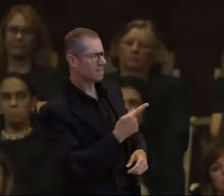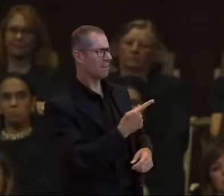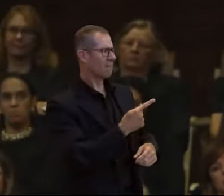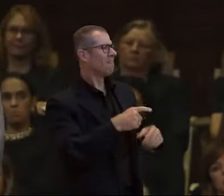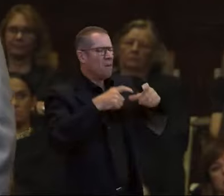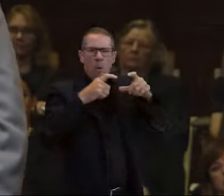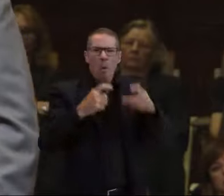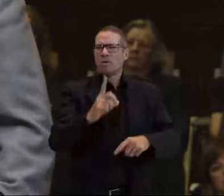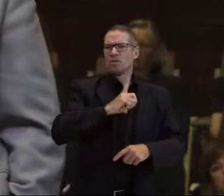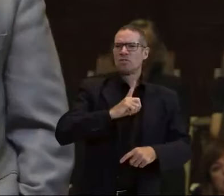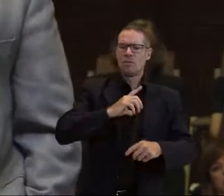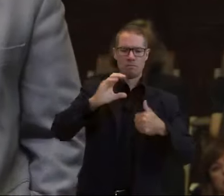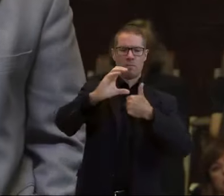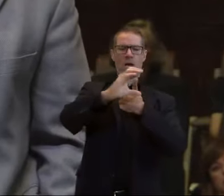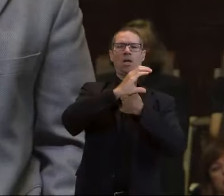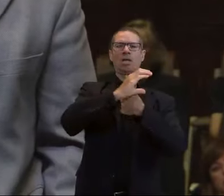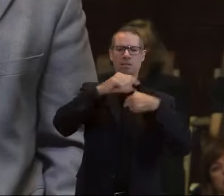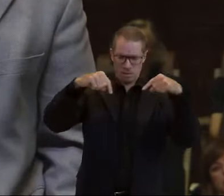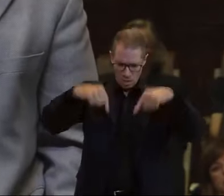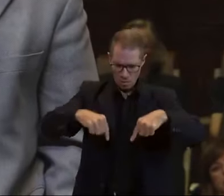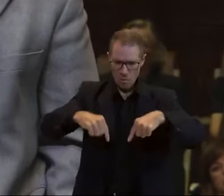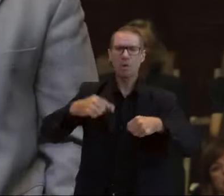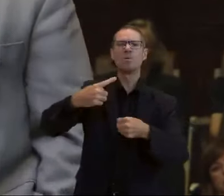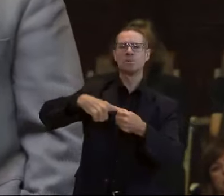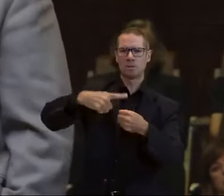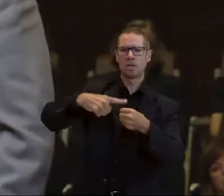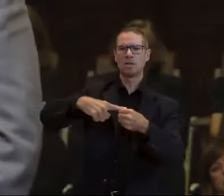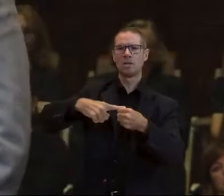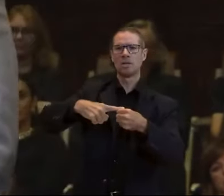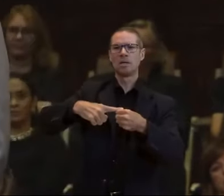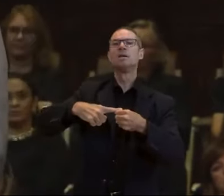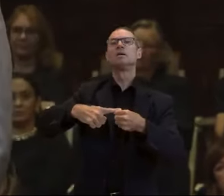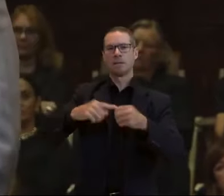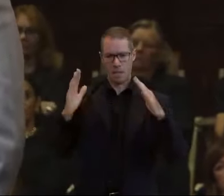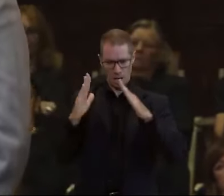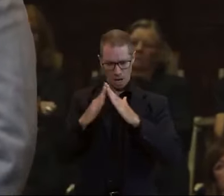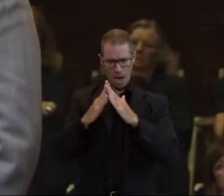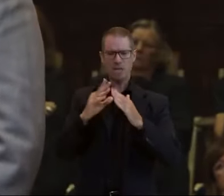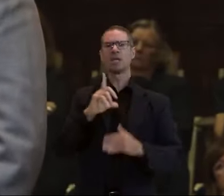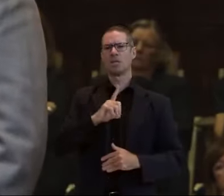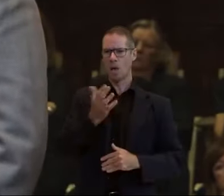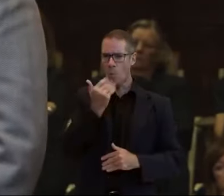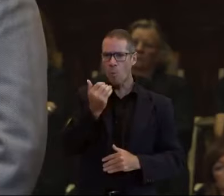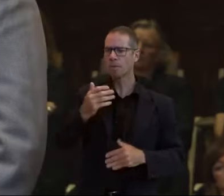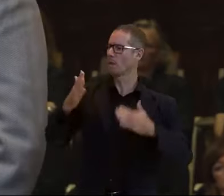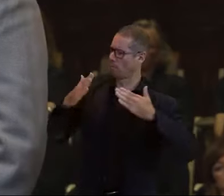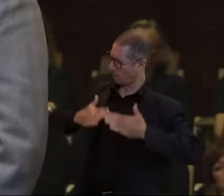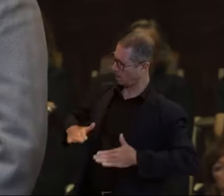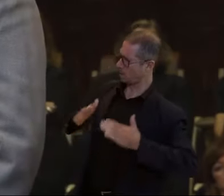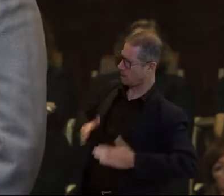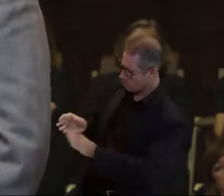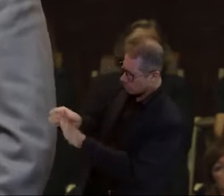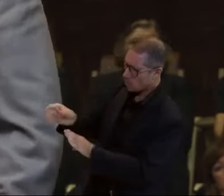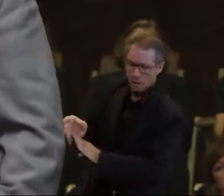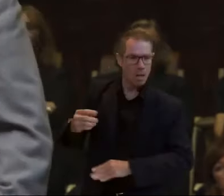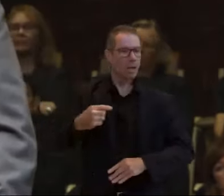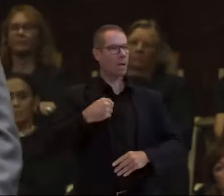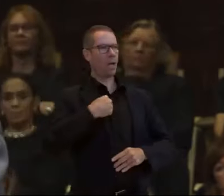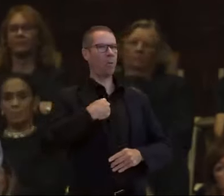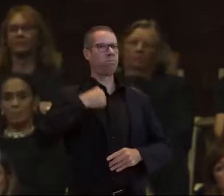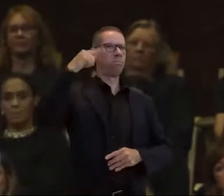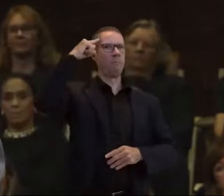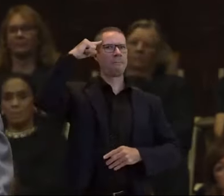onde tiver um cristão nessa cidade, você vai ter casa e comida, pode ficar tranquilo. E eu